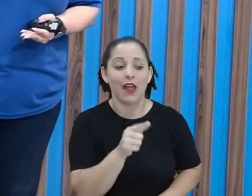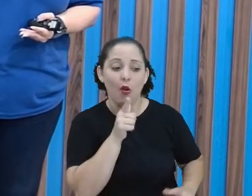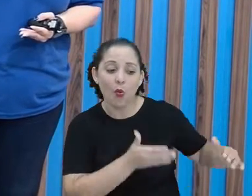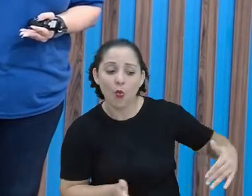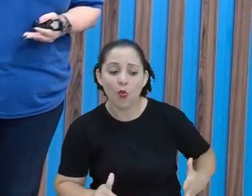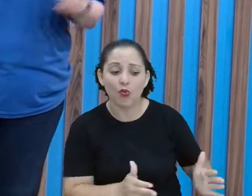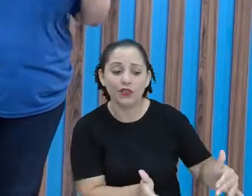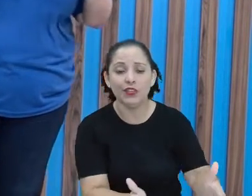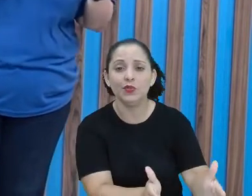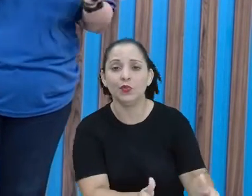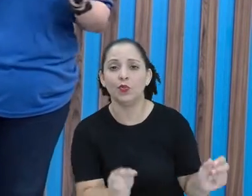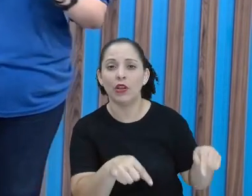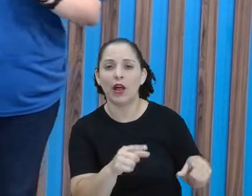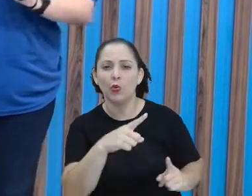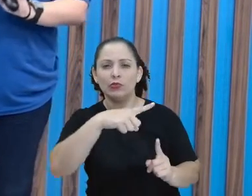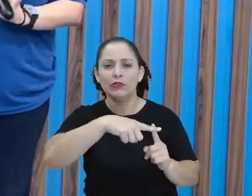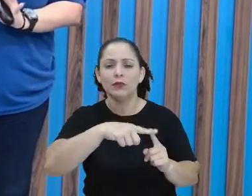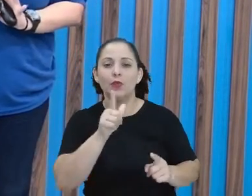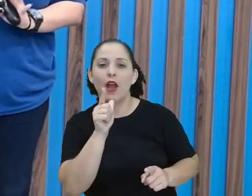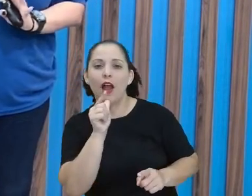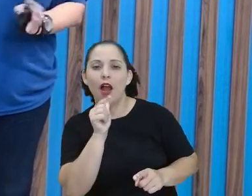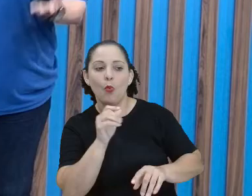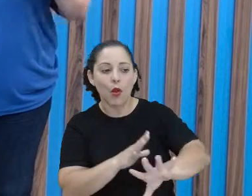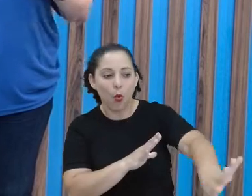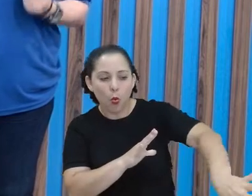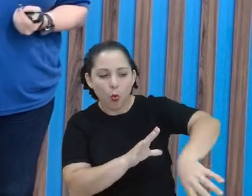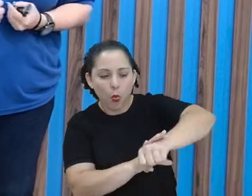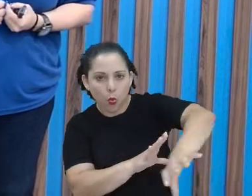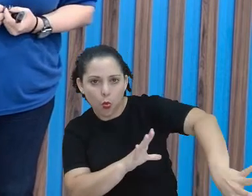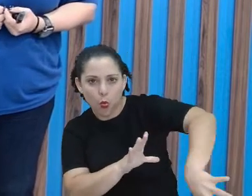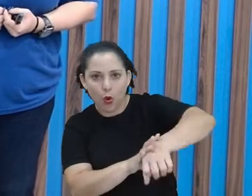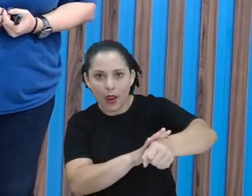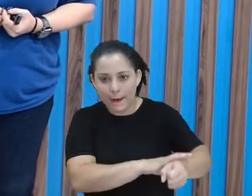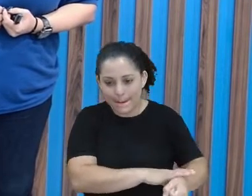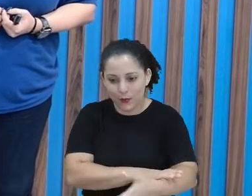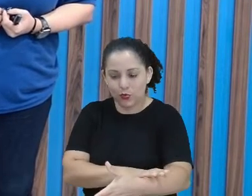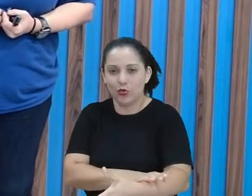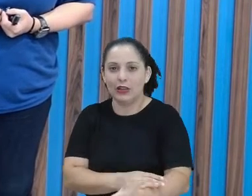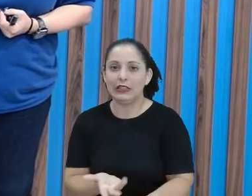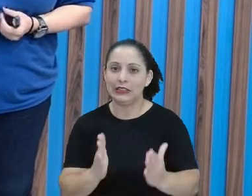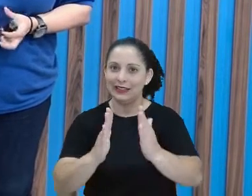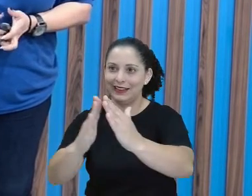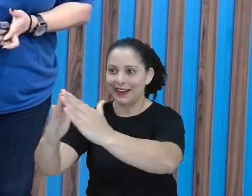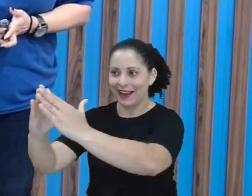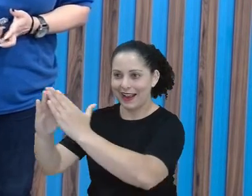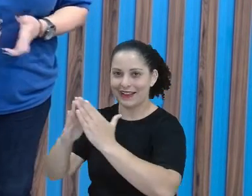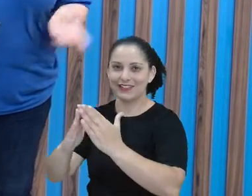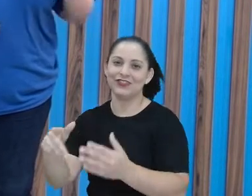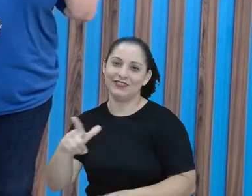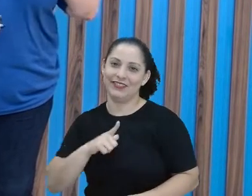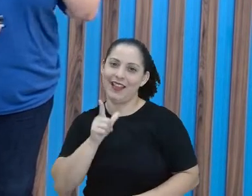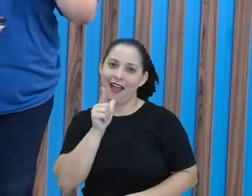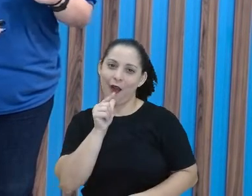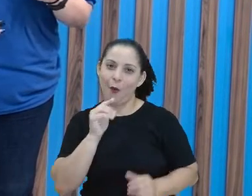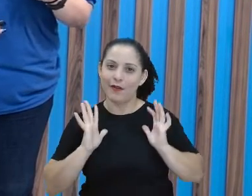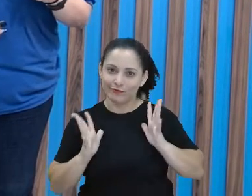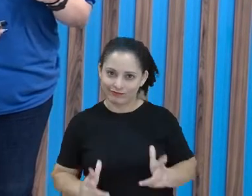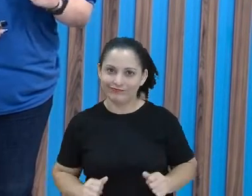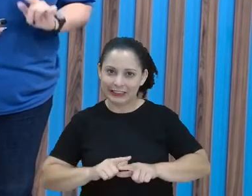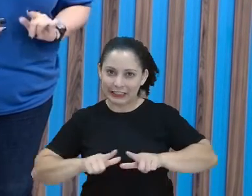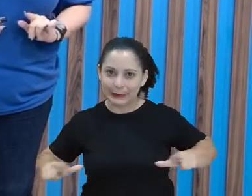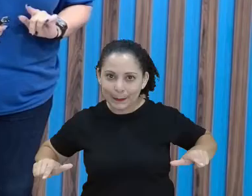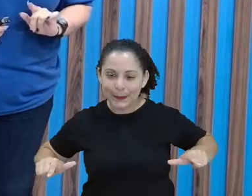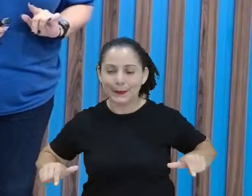naquele manancial, para que a estação consiga dar conta de trazer água potável para as nossas casas, tá bom? Então, depois